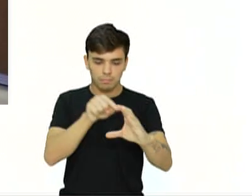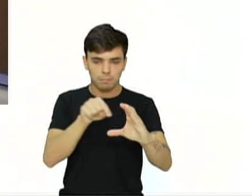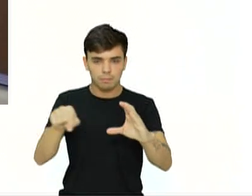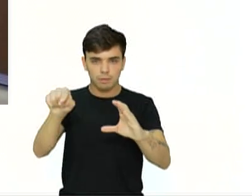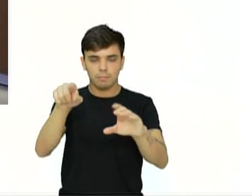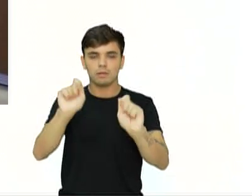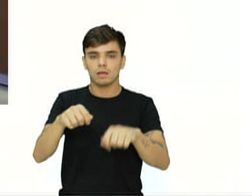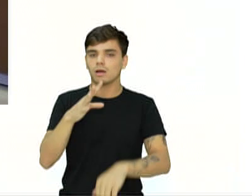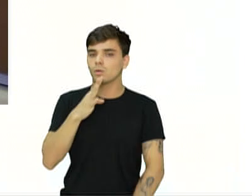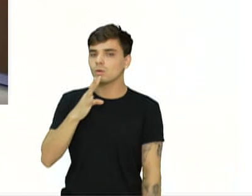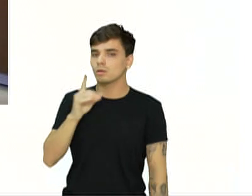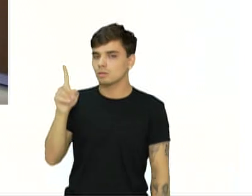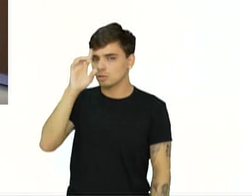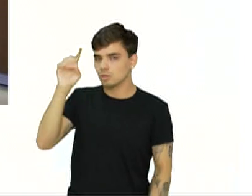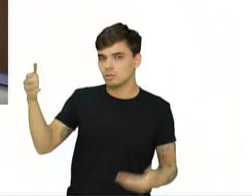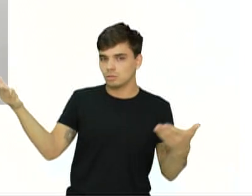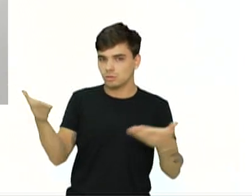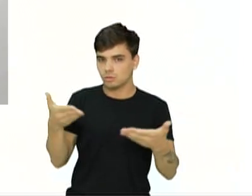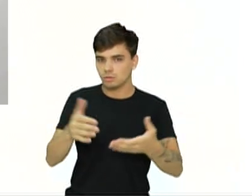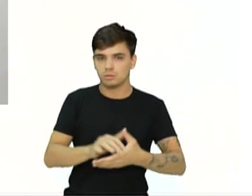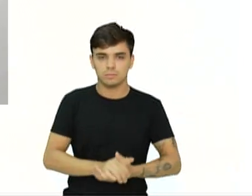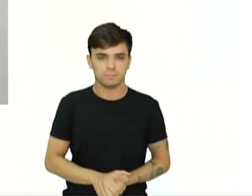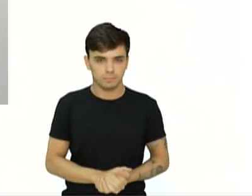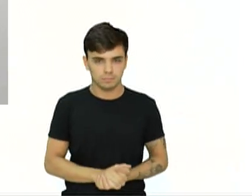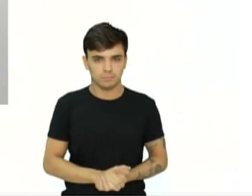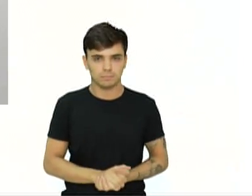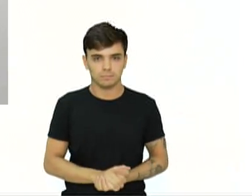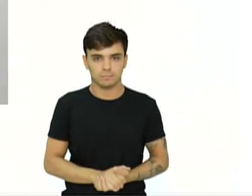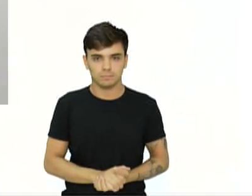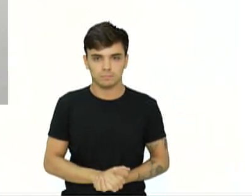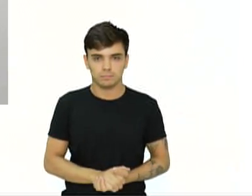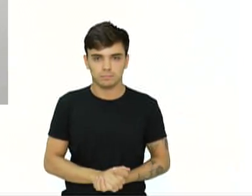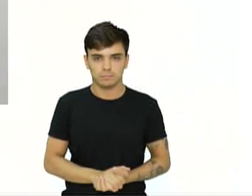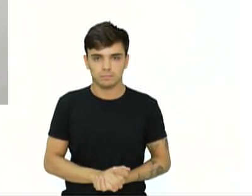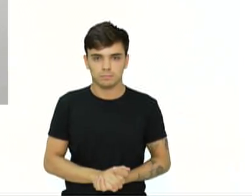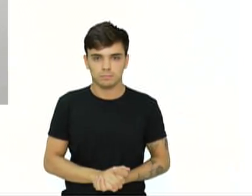pôde conhecer no dia de hoje.